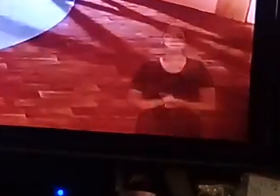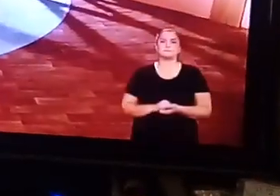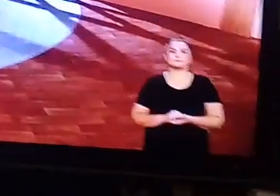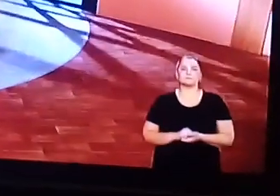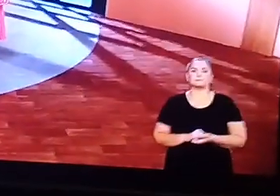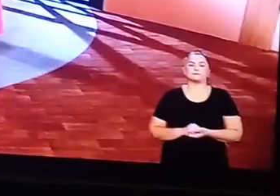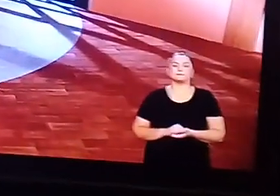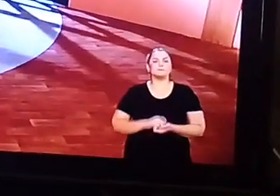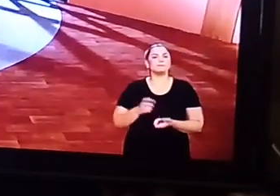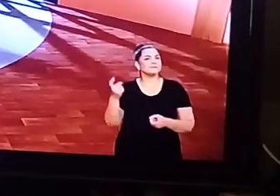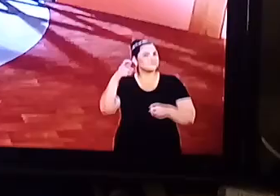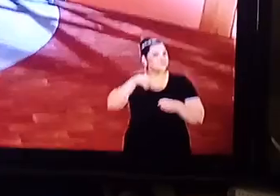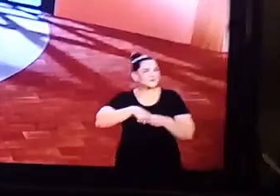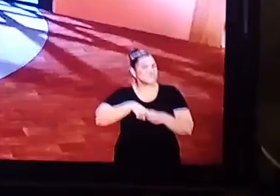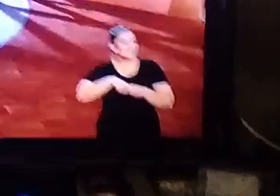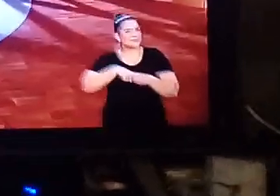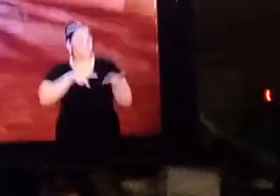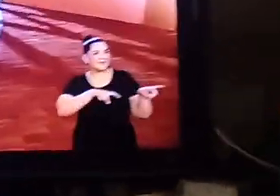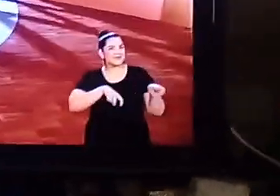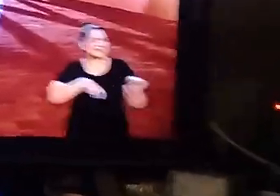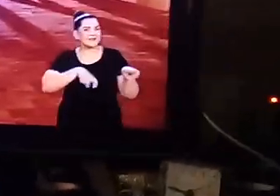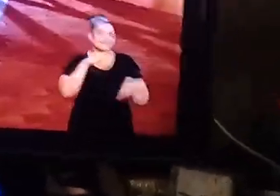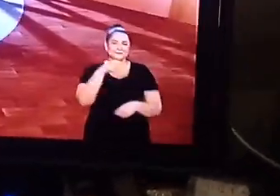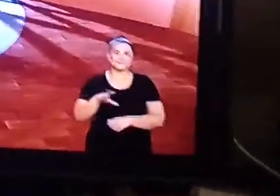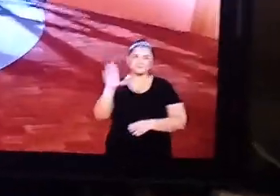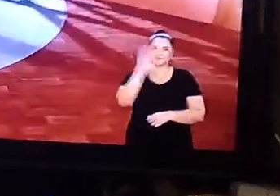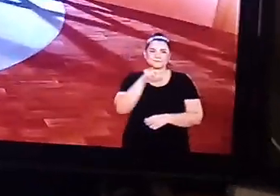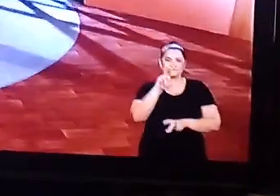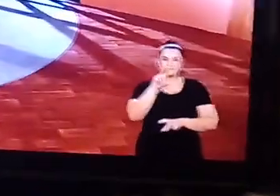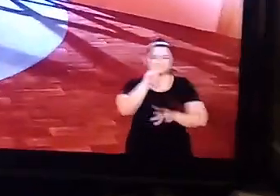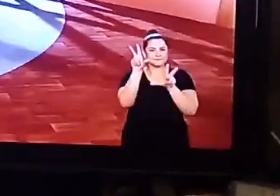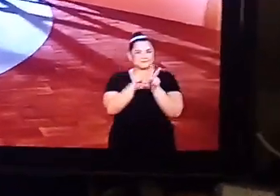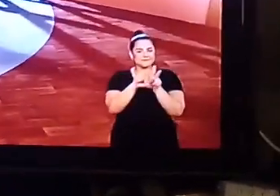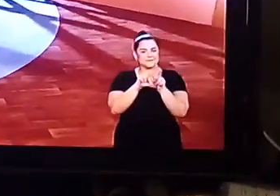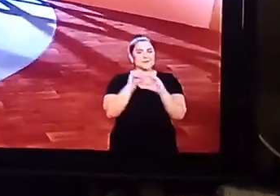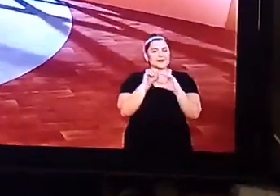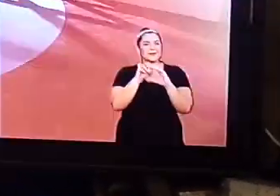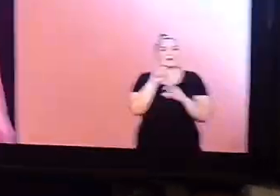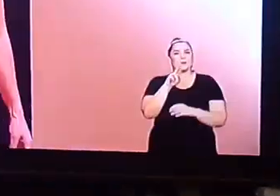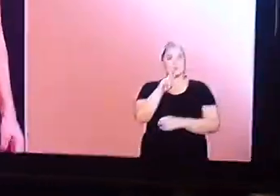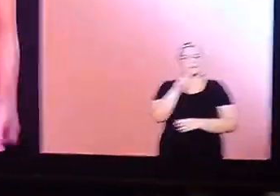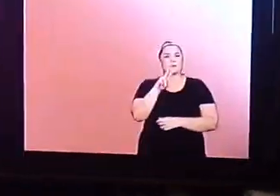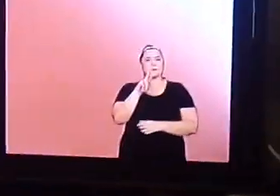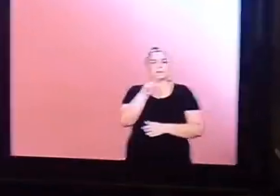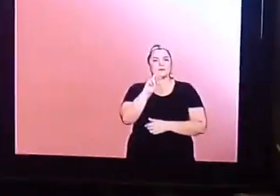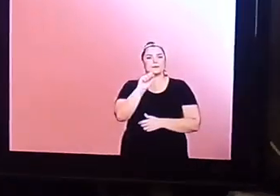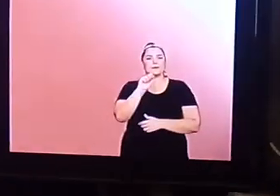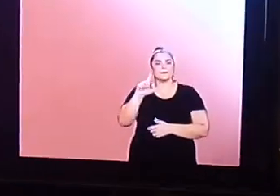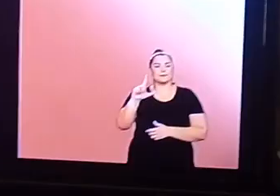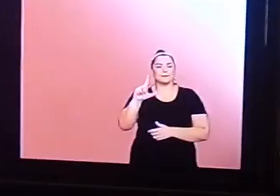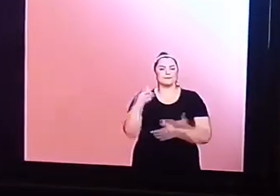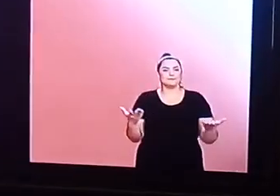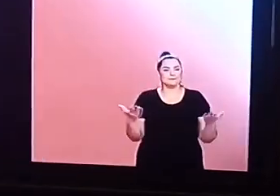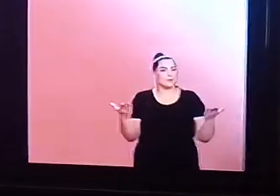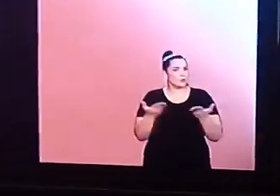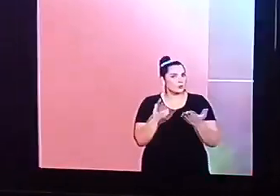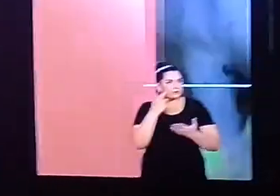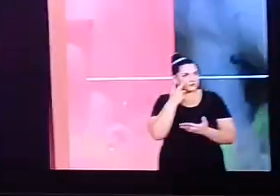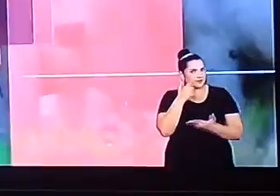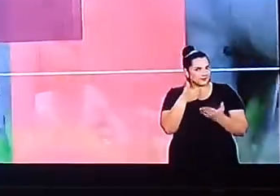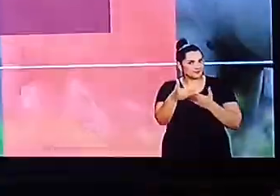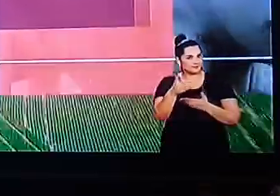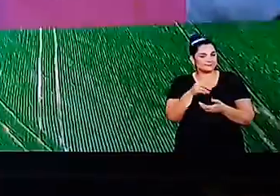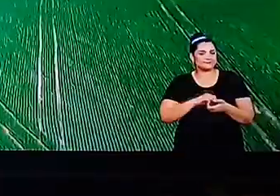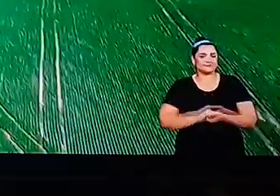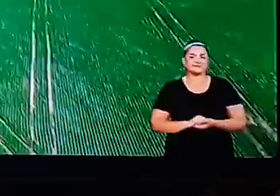acupuntura E faz por laser Também Daqui a pouco Passa a mão No lugar lá O